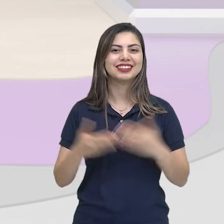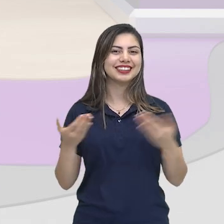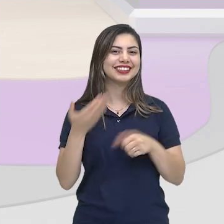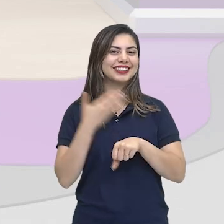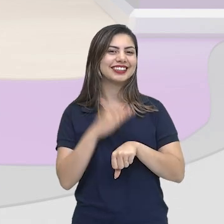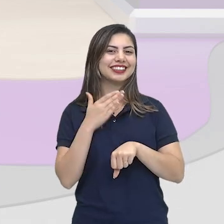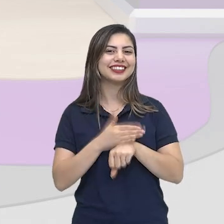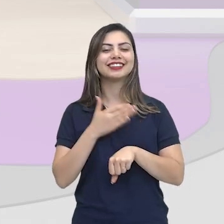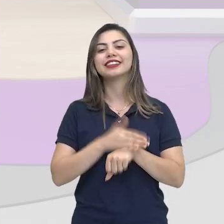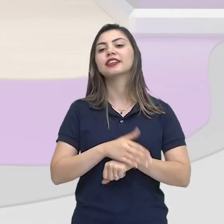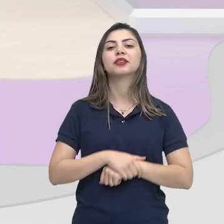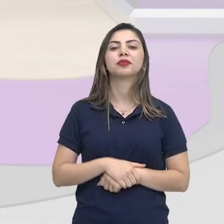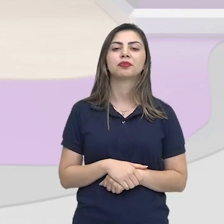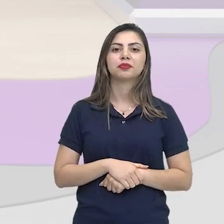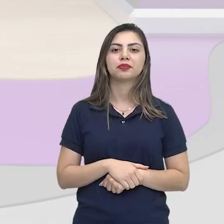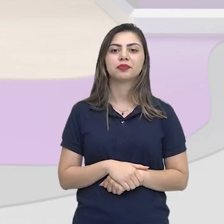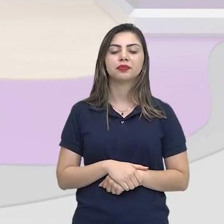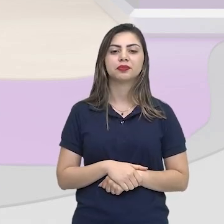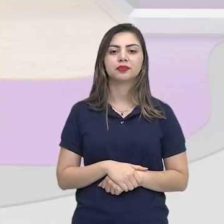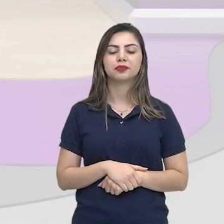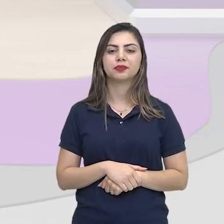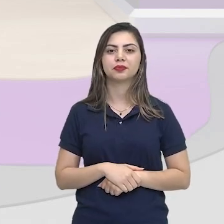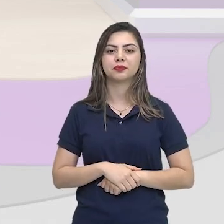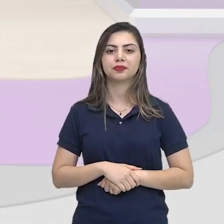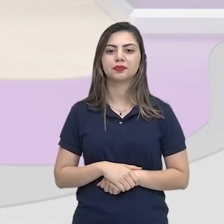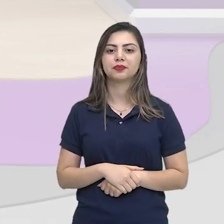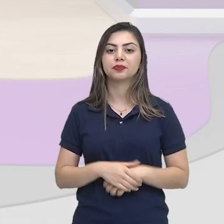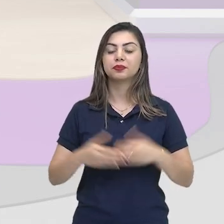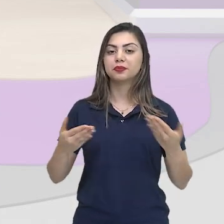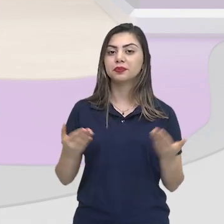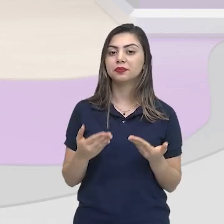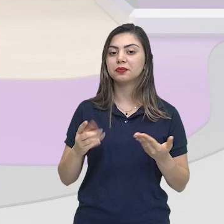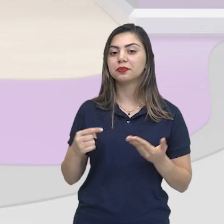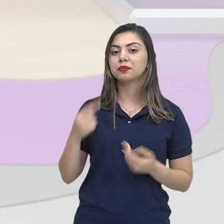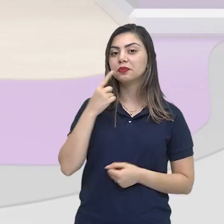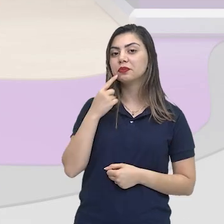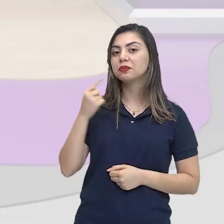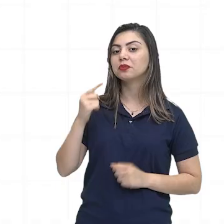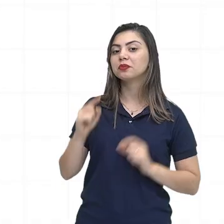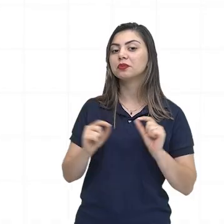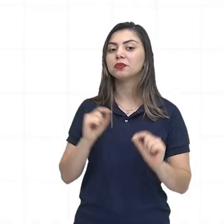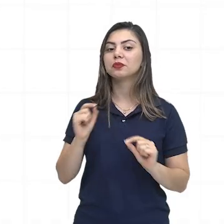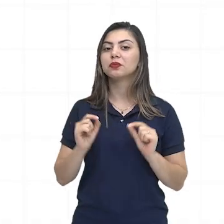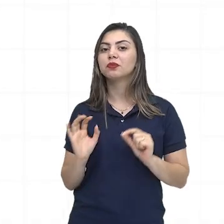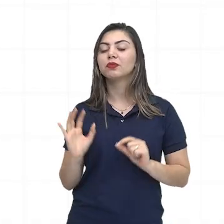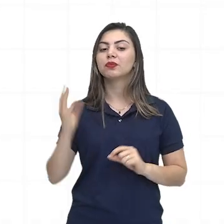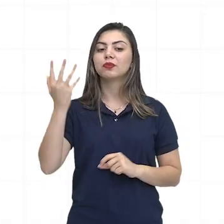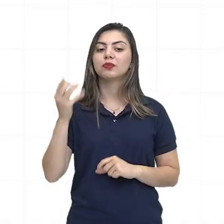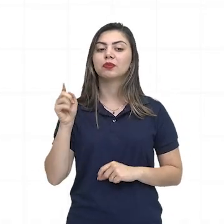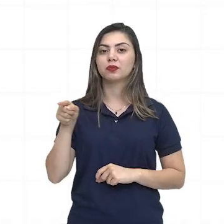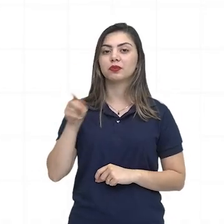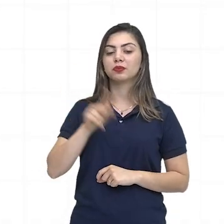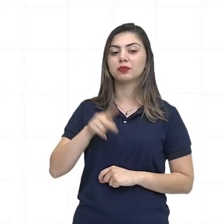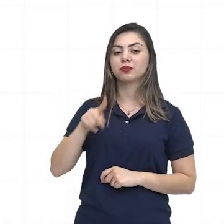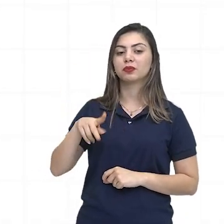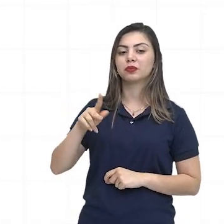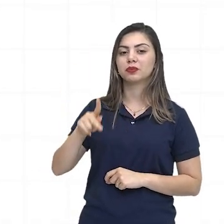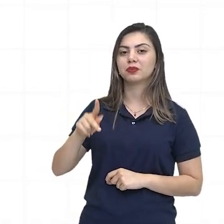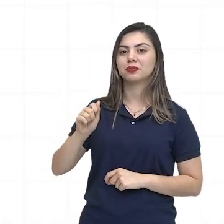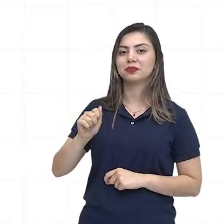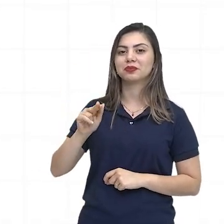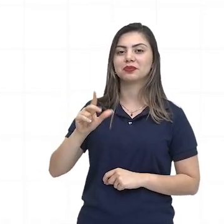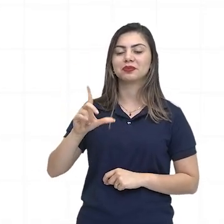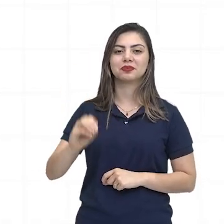Vamos exercitar. Então, para a gente começar nosso exercício, vamos ver aqui uma situação com o professor Paulo. Olha